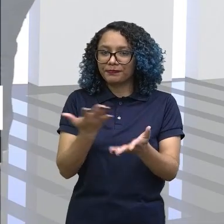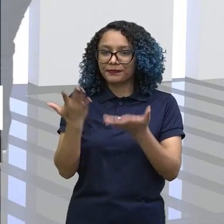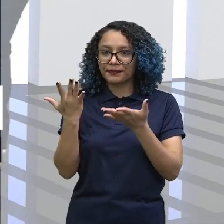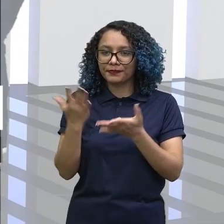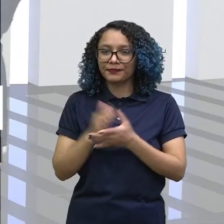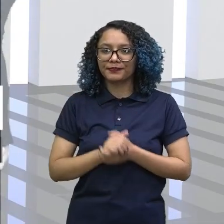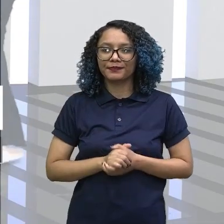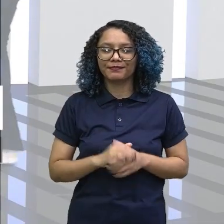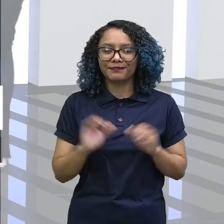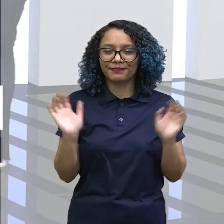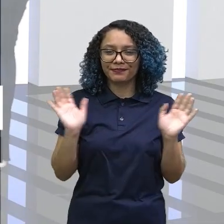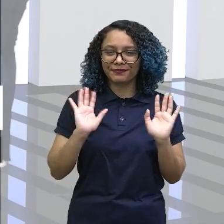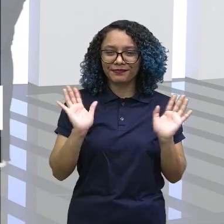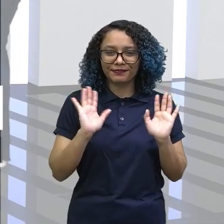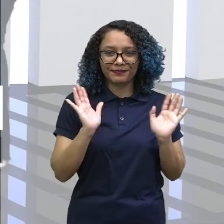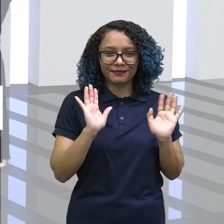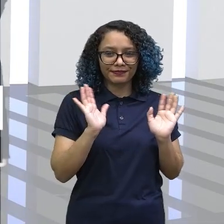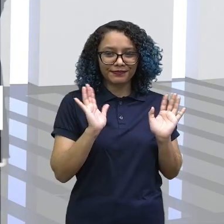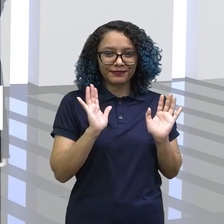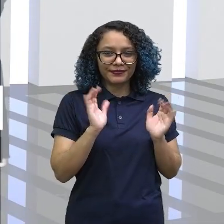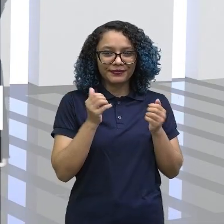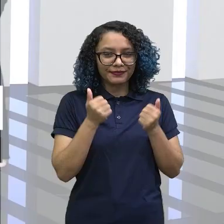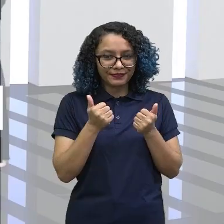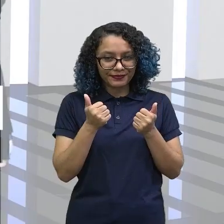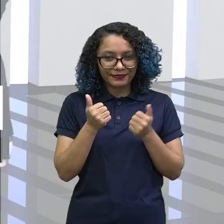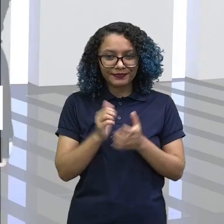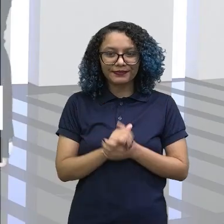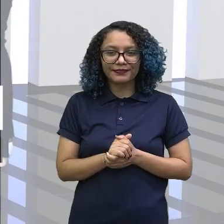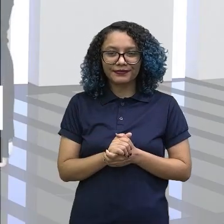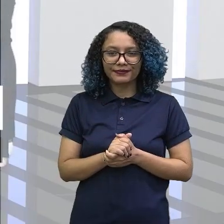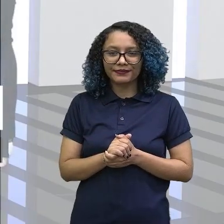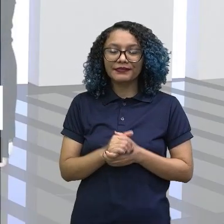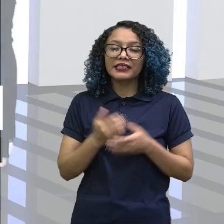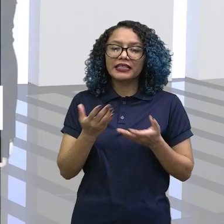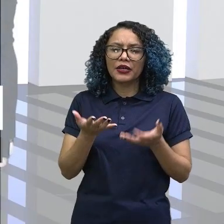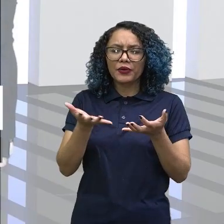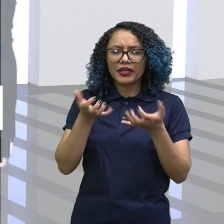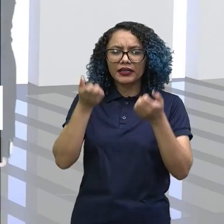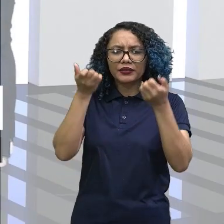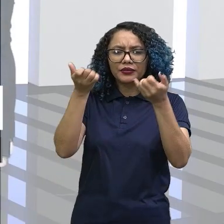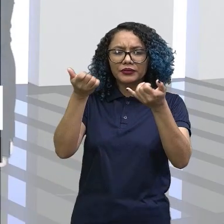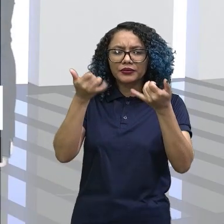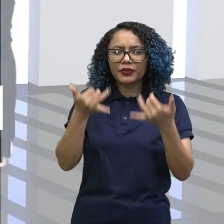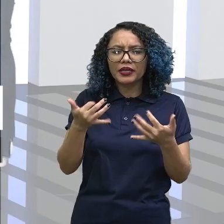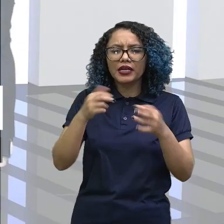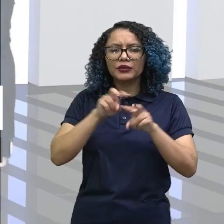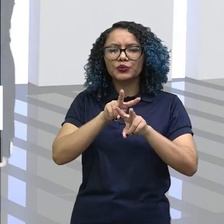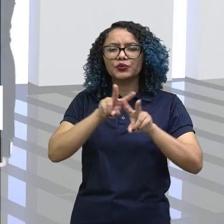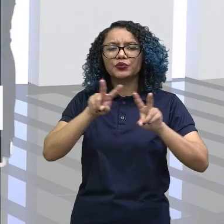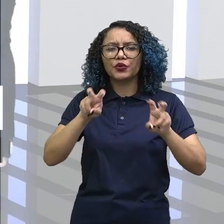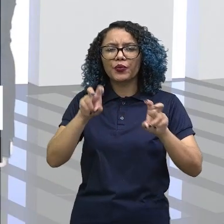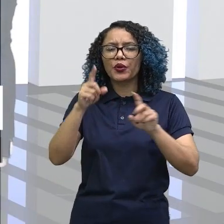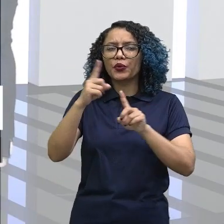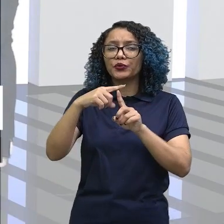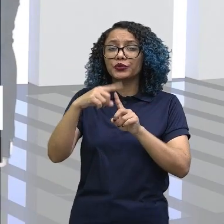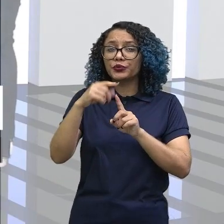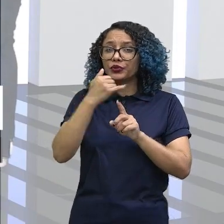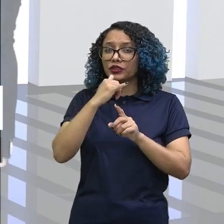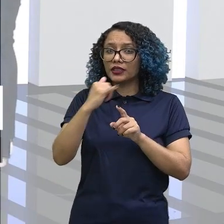verificar? Olá, professora, tudo bem? Gostaríamos de saber quais os tipos de